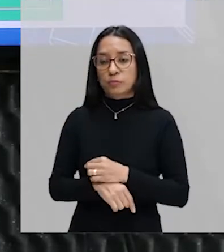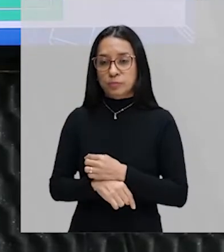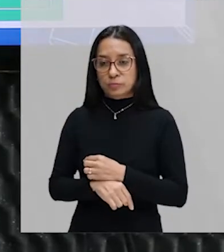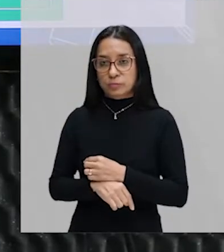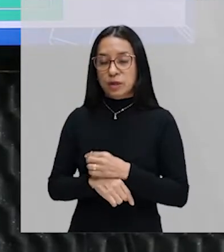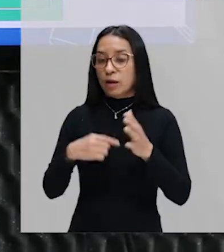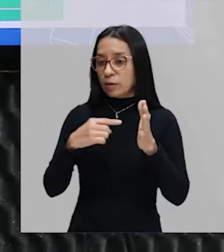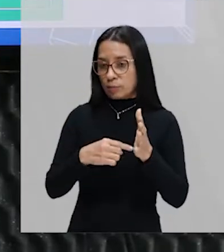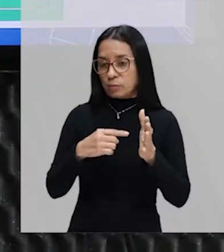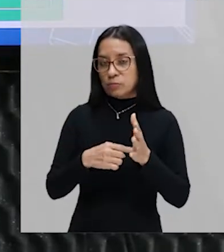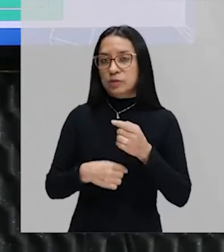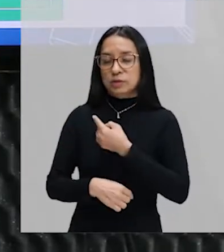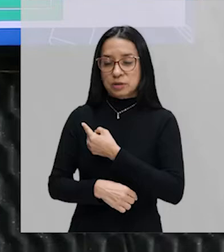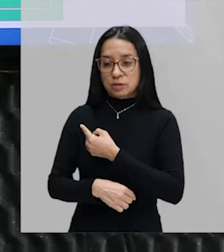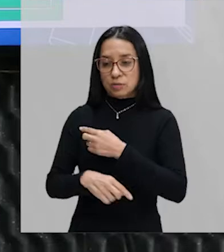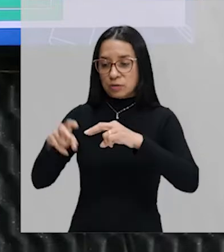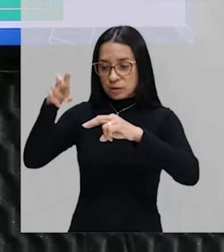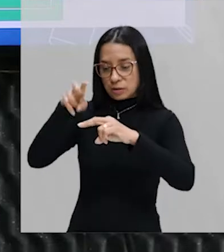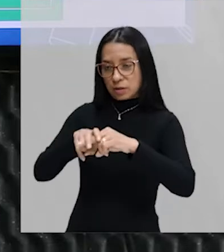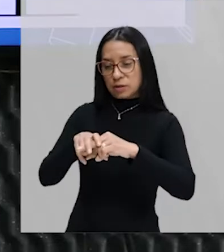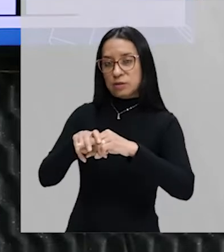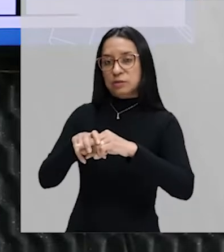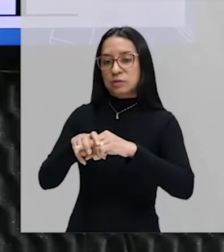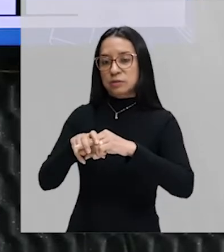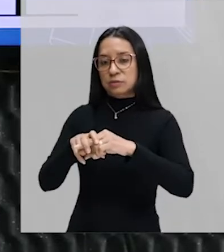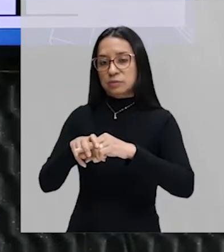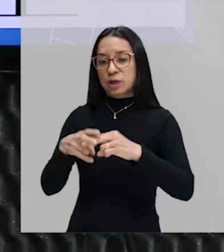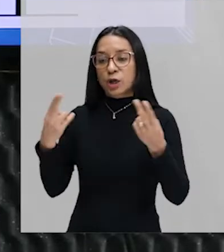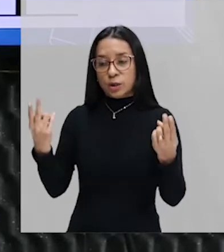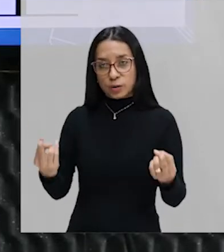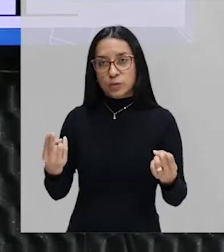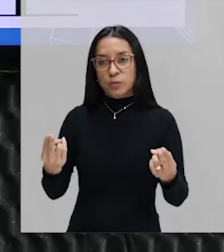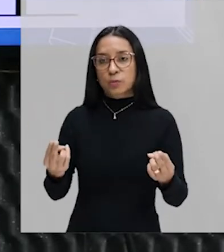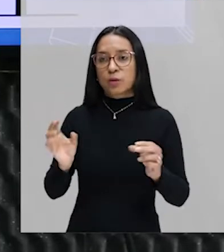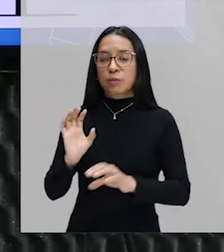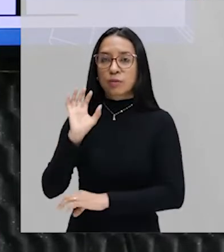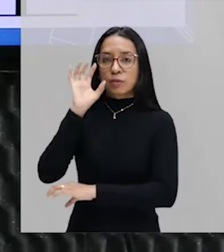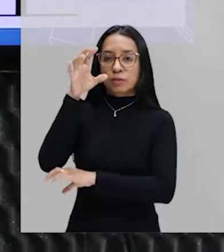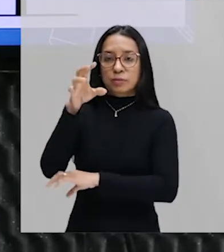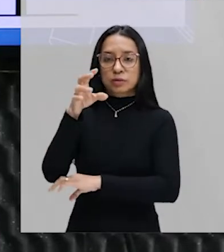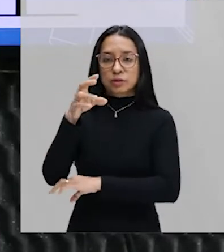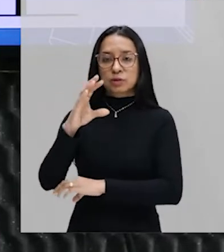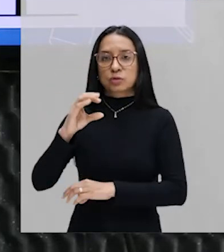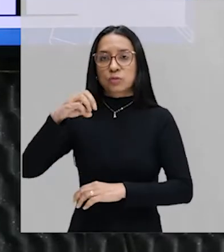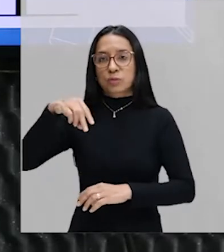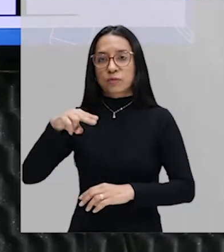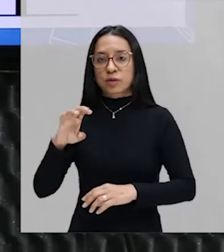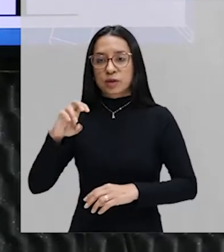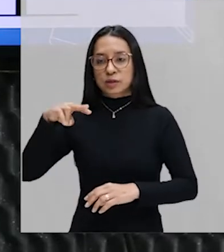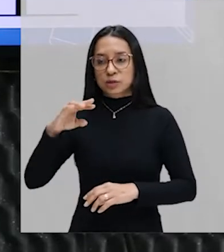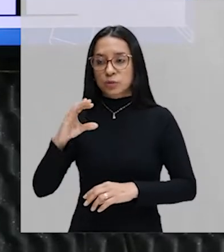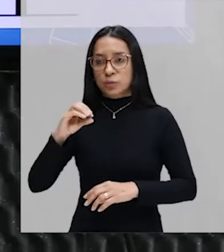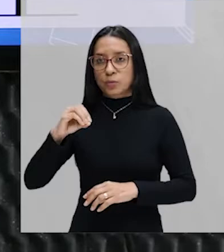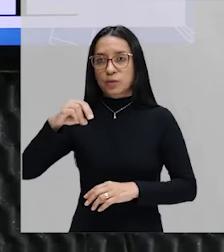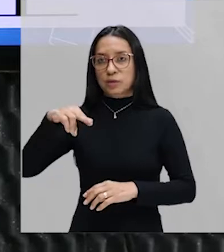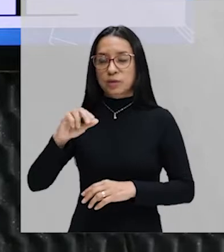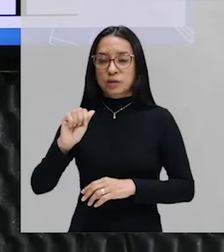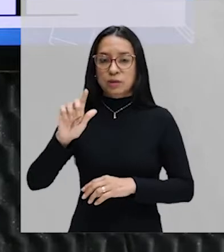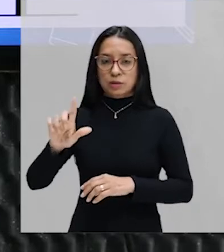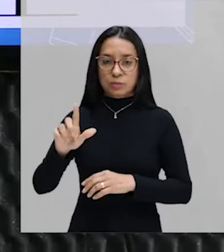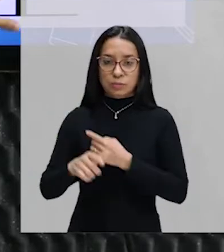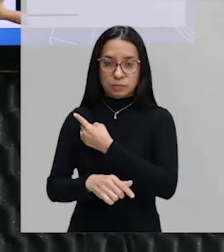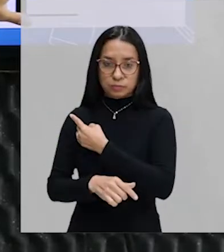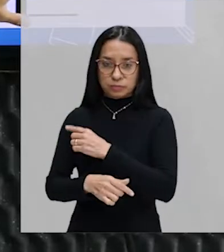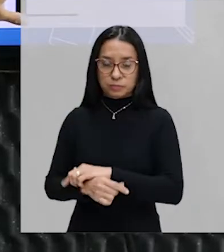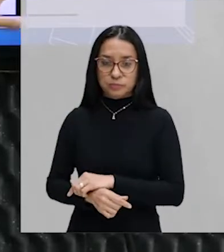roda, mesma pontuação do basquete convencional. A tabela, está aqui, ó, uma vista lateral da tabela e